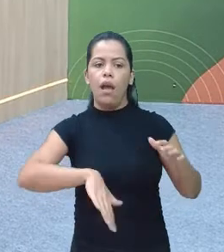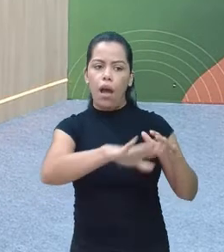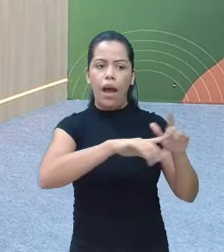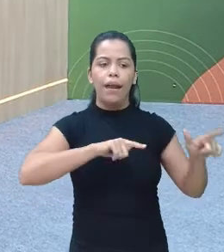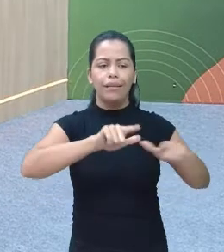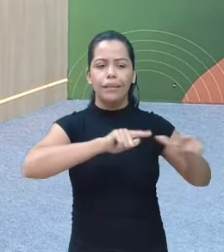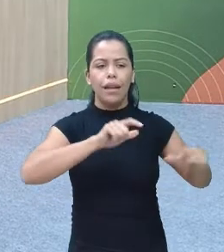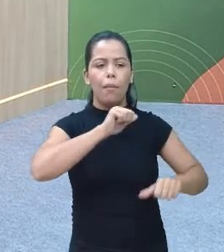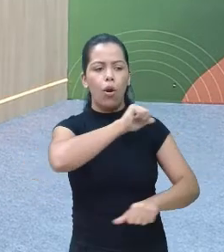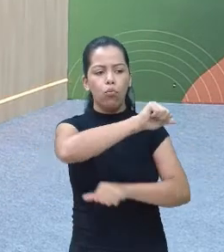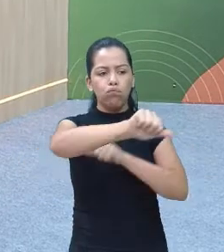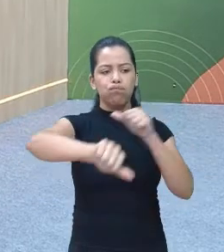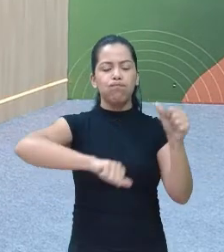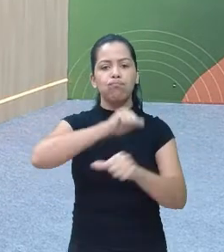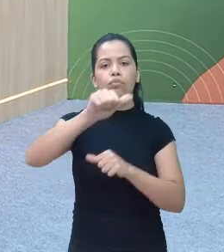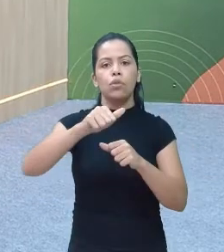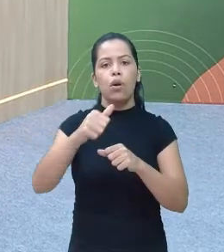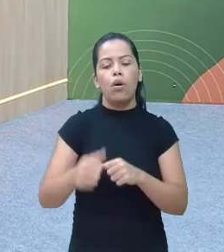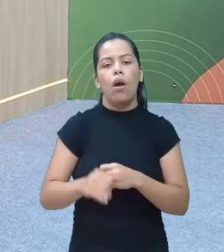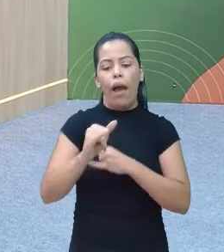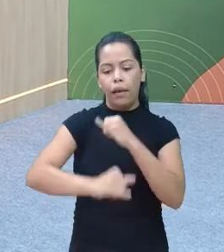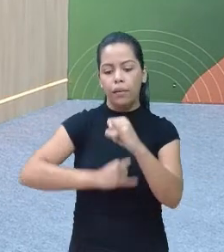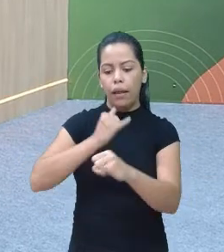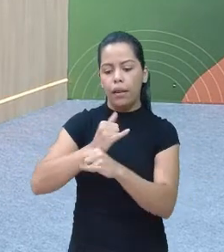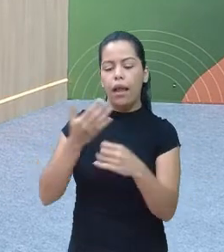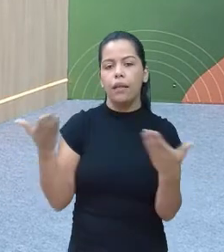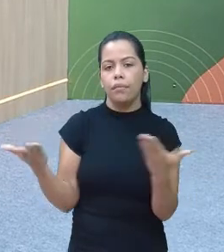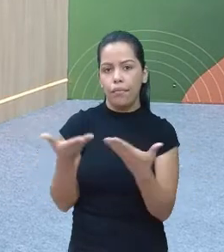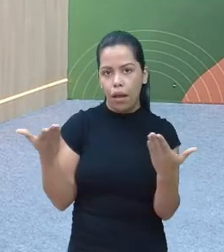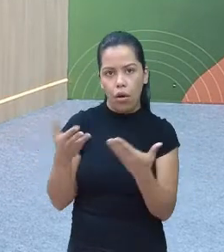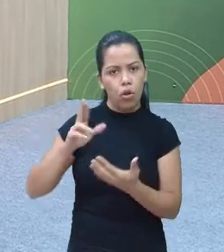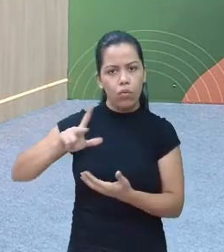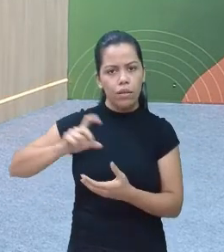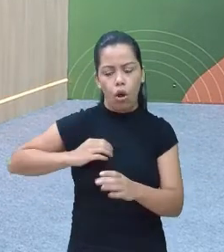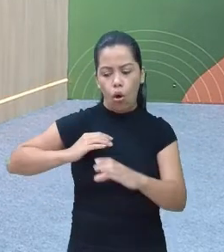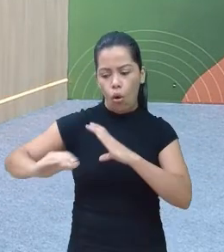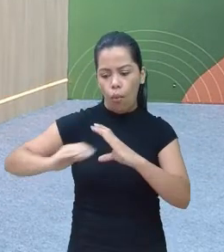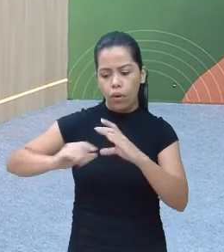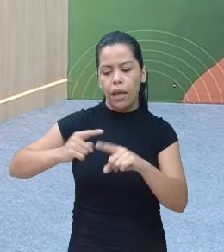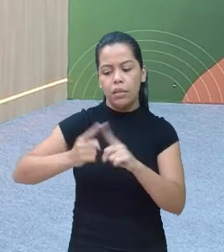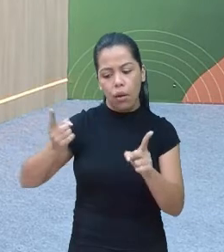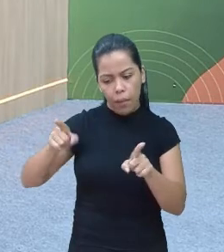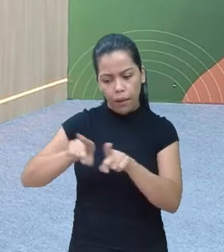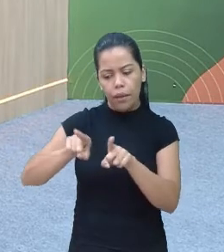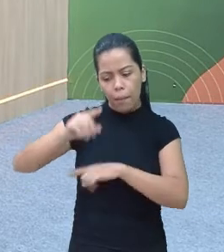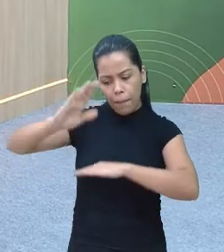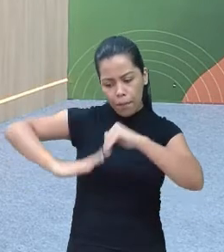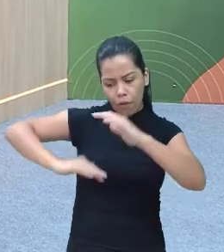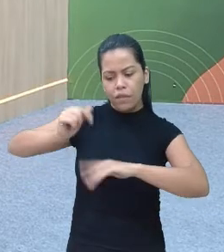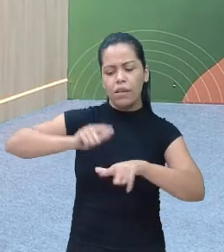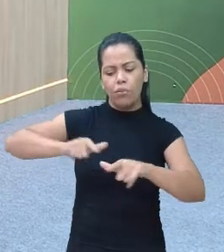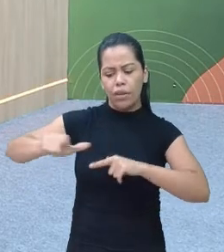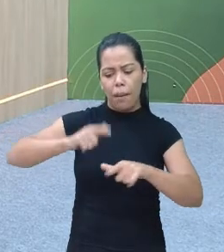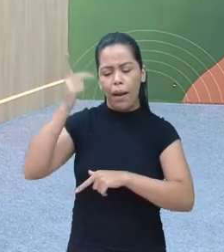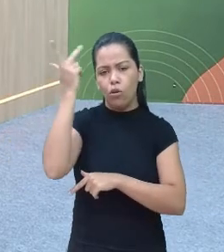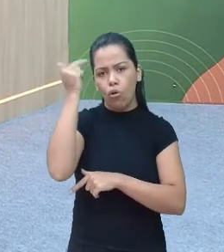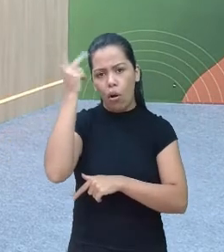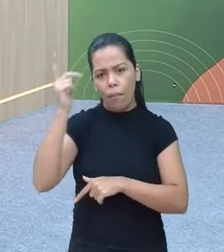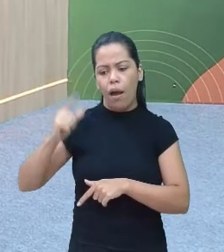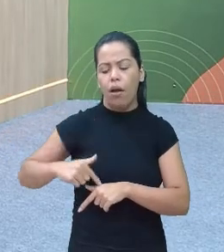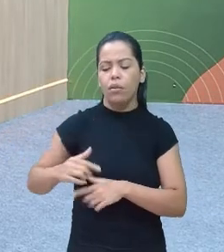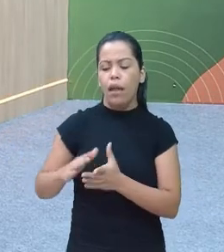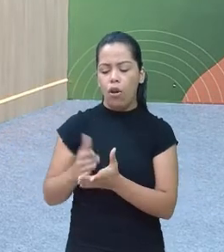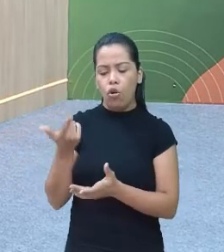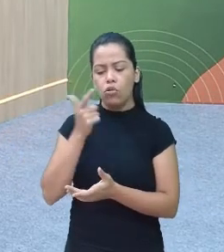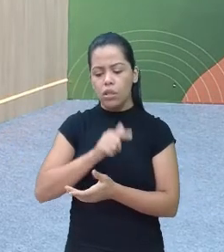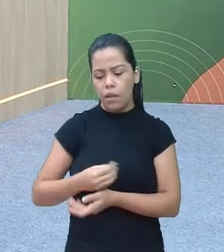serve apenas para comunicar, ela também serve como um meio de ganhar a vida, né? De ganhar dinheiro. Então, tem muita gente que se adaptou